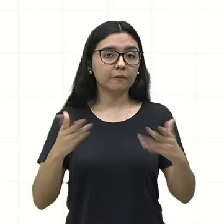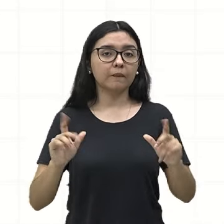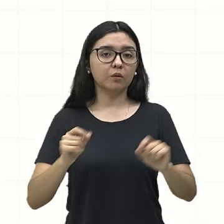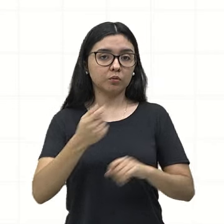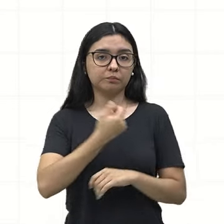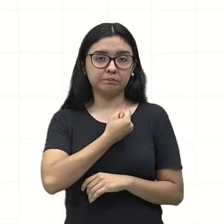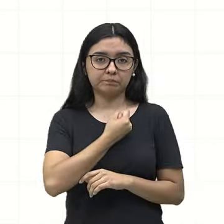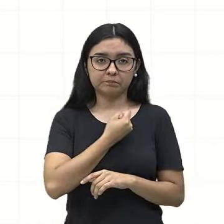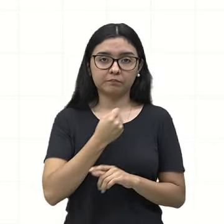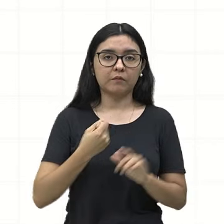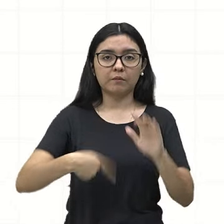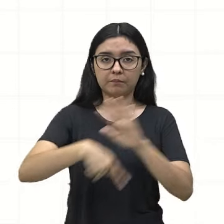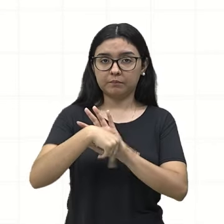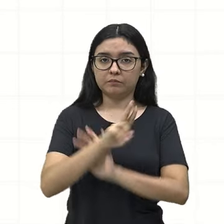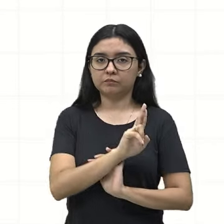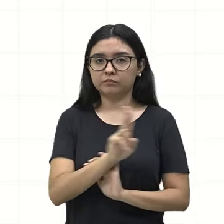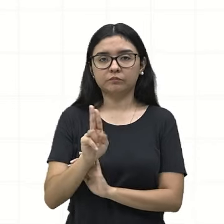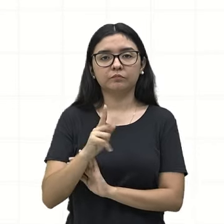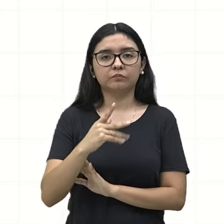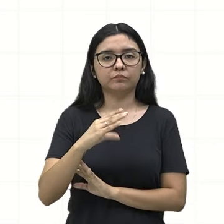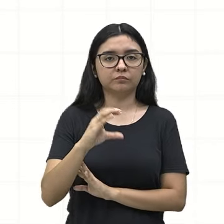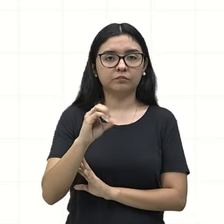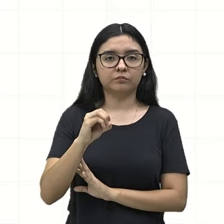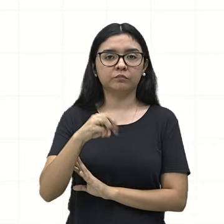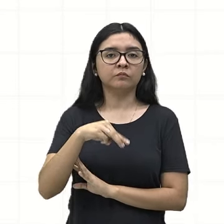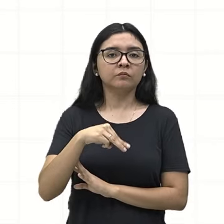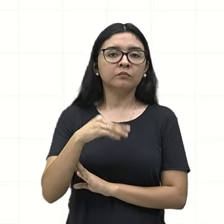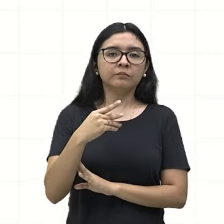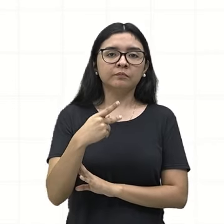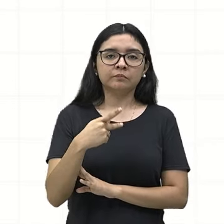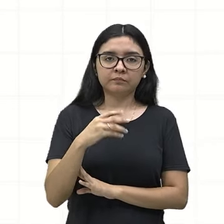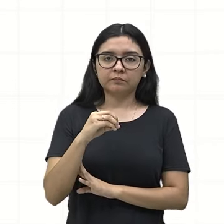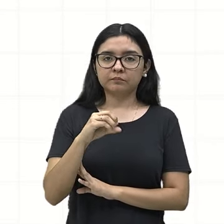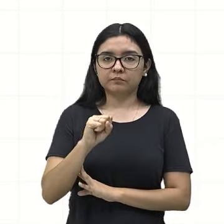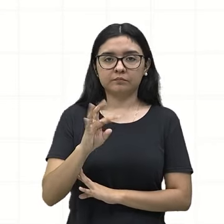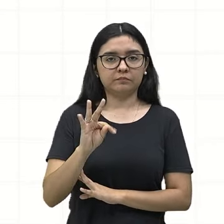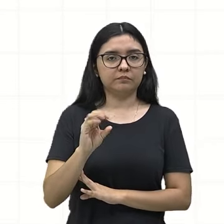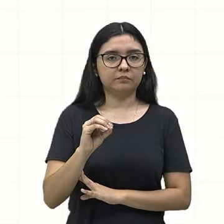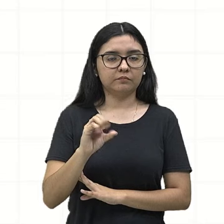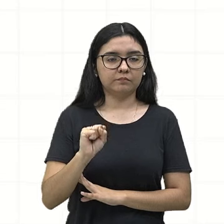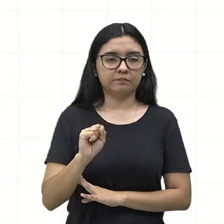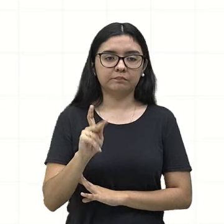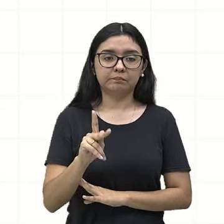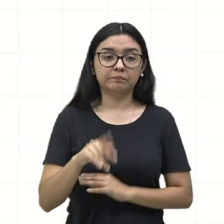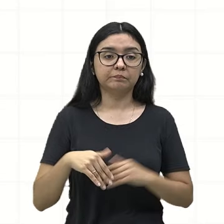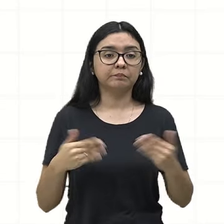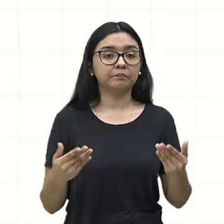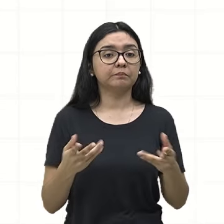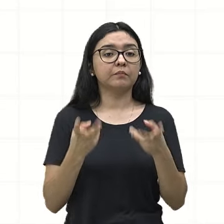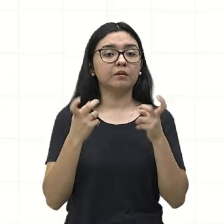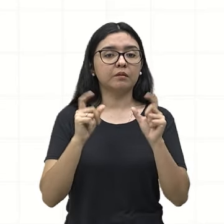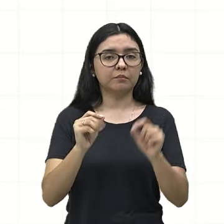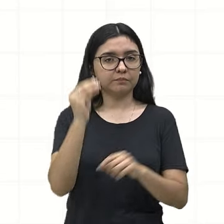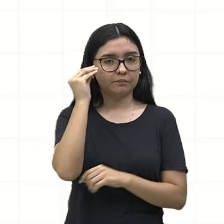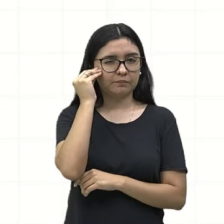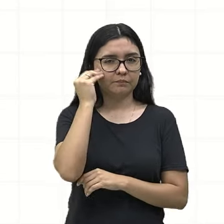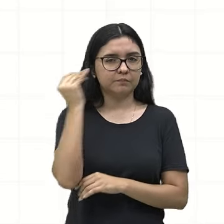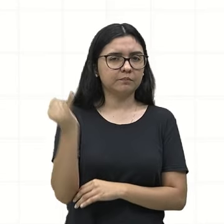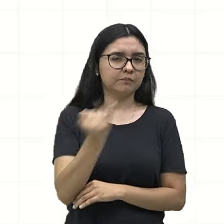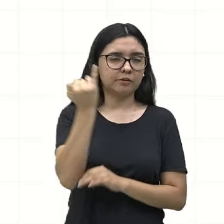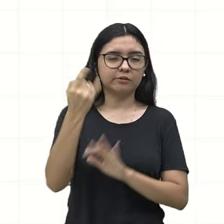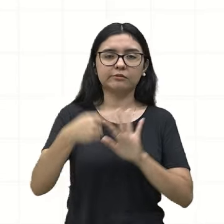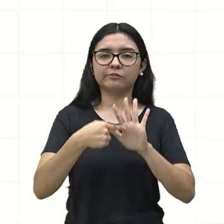chamamos de números compostos, beleza? Então, tem uma observação aqui importante que eu vou mostrar